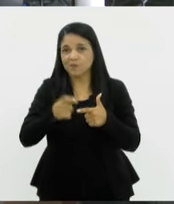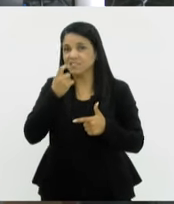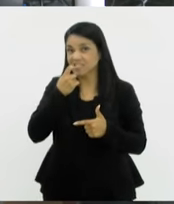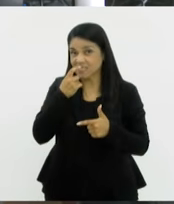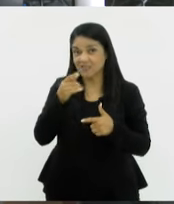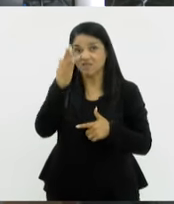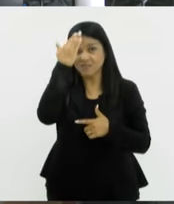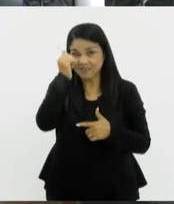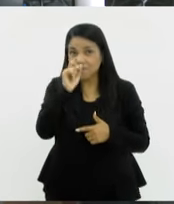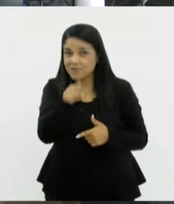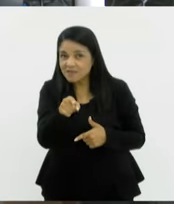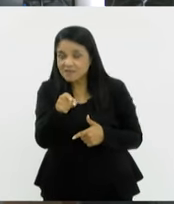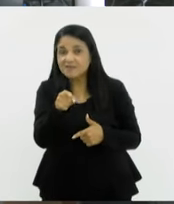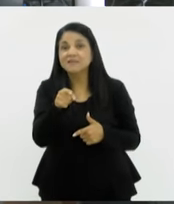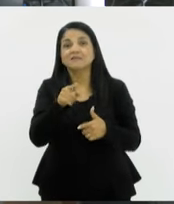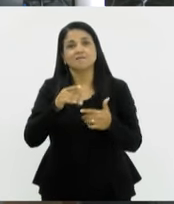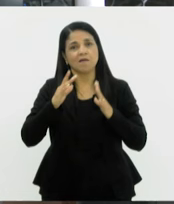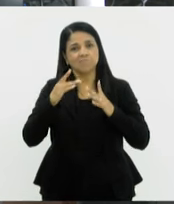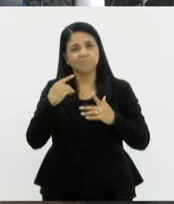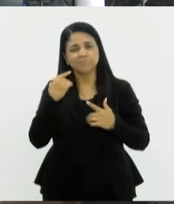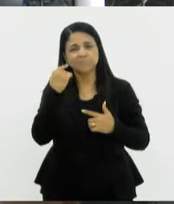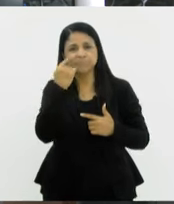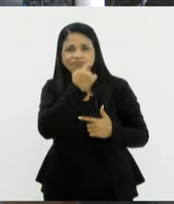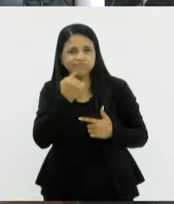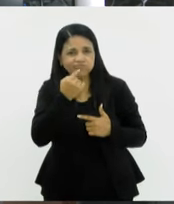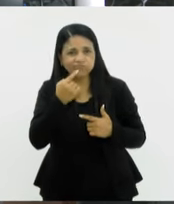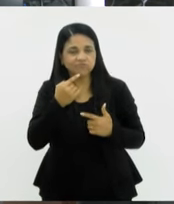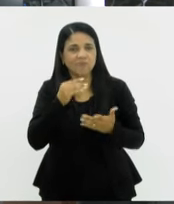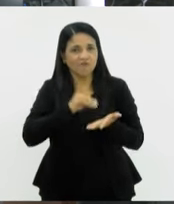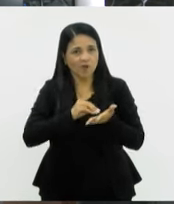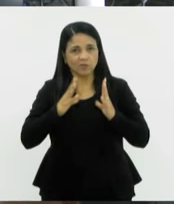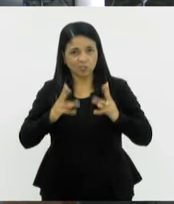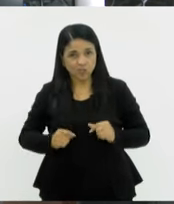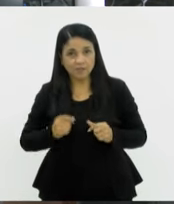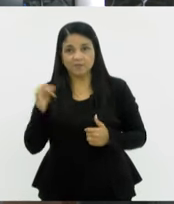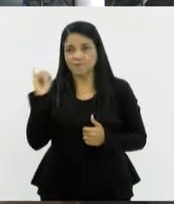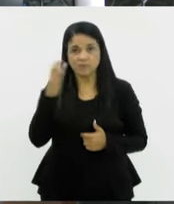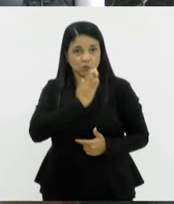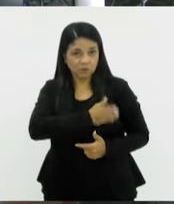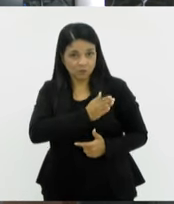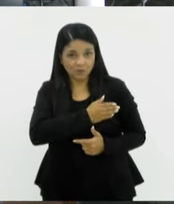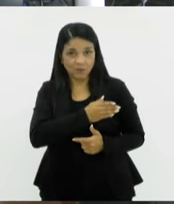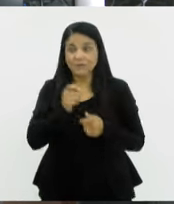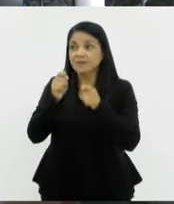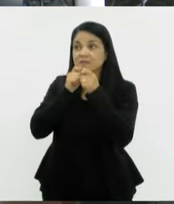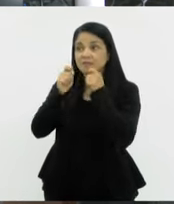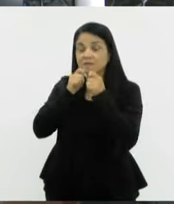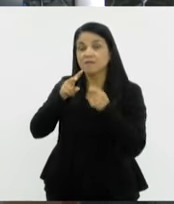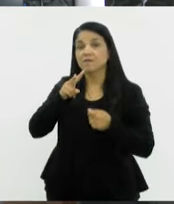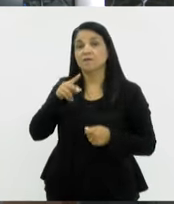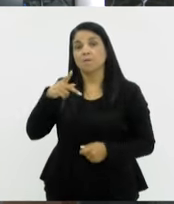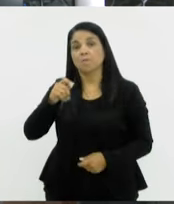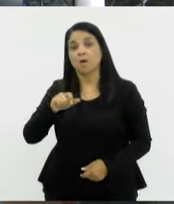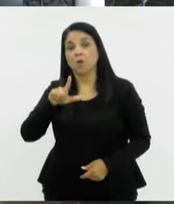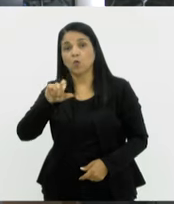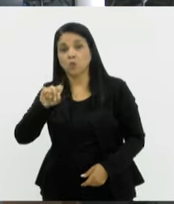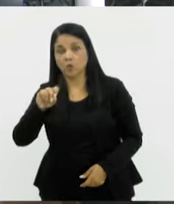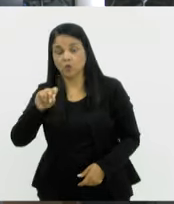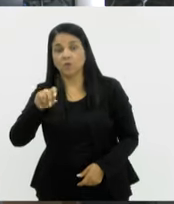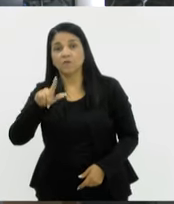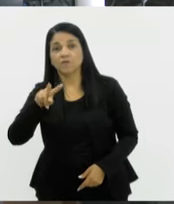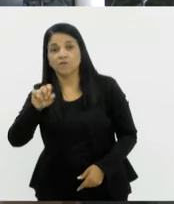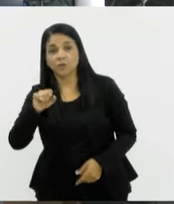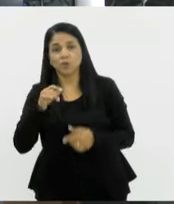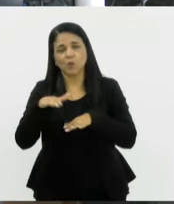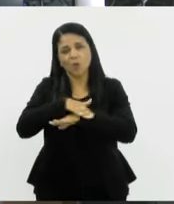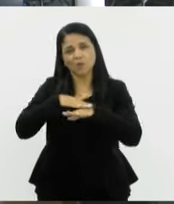Você sabia que a má higiene bucal pode causar até infecção no coração? Vamos chamar o repórter Paulo Vitor Viviani, que vai conversar